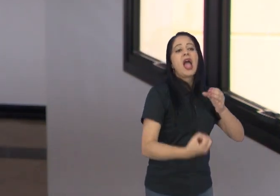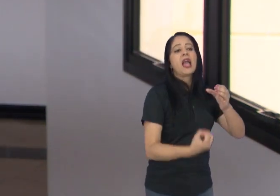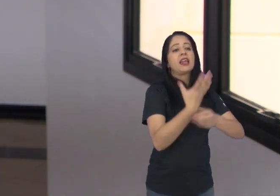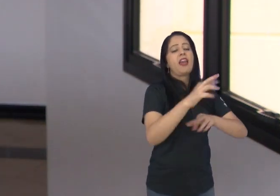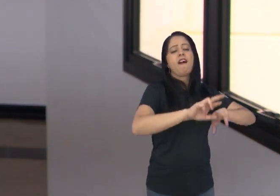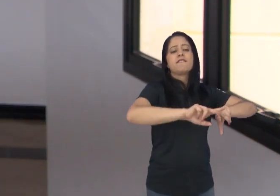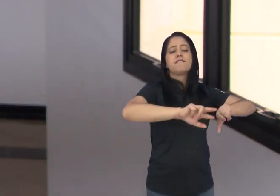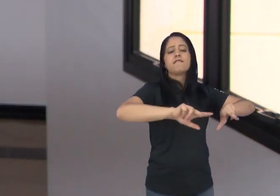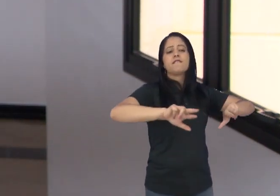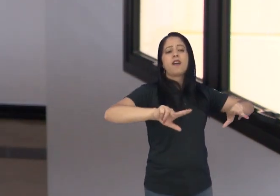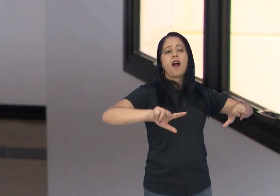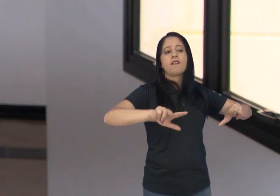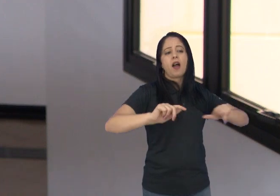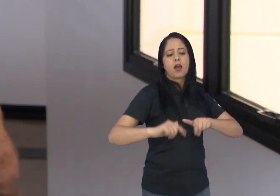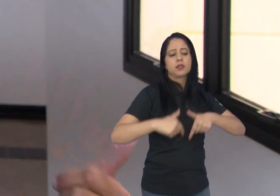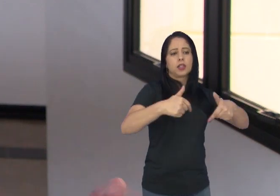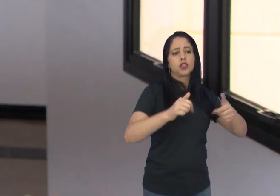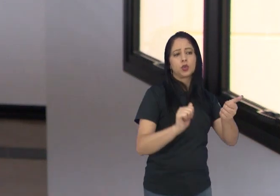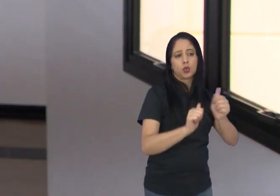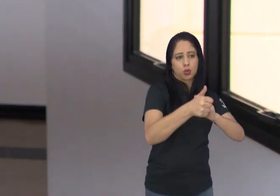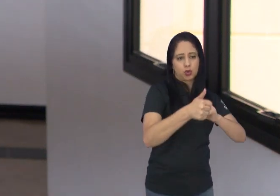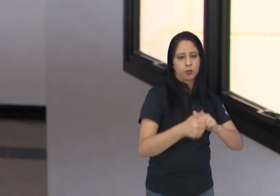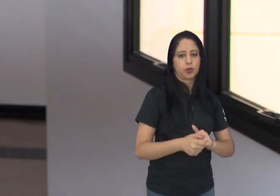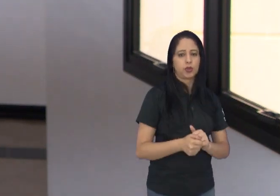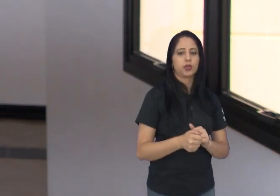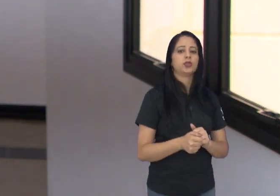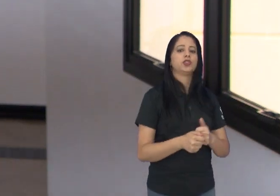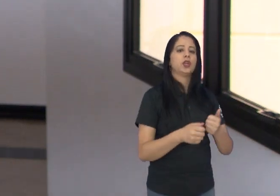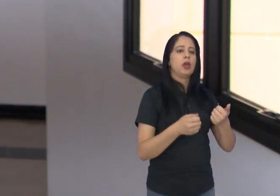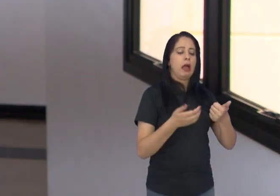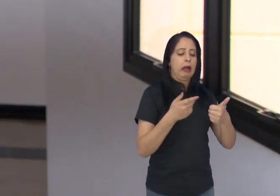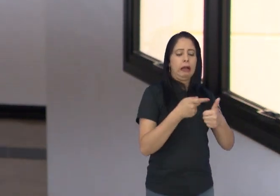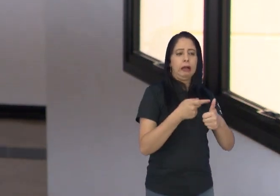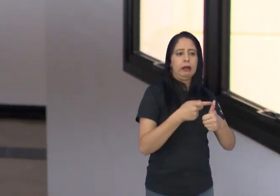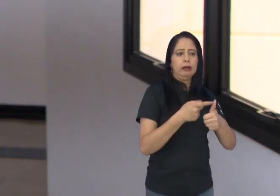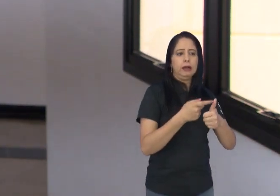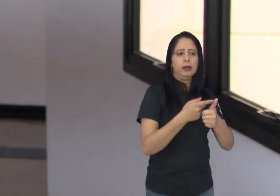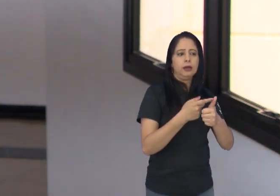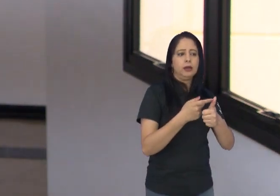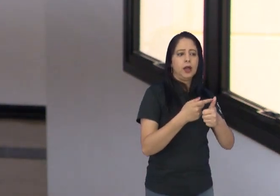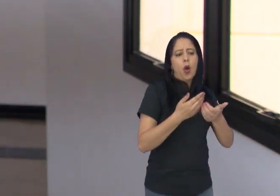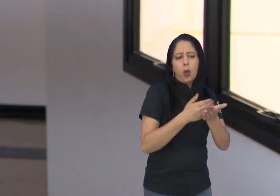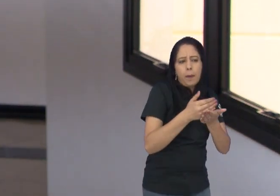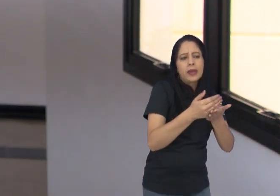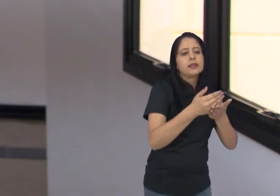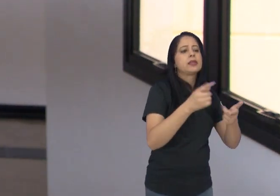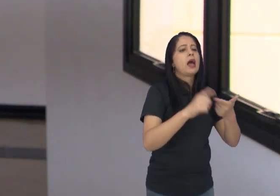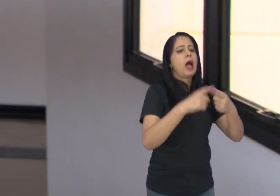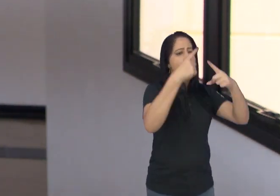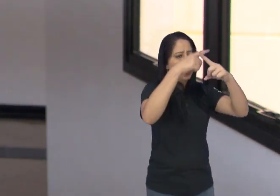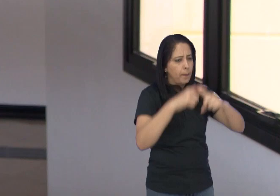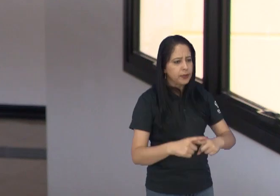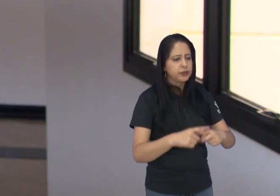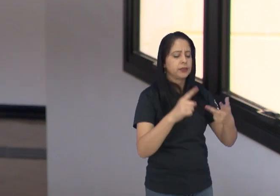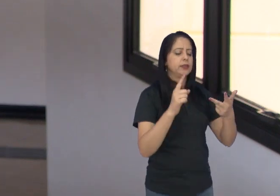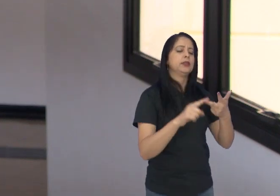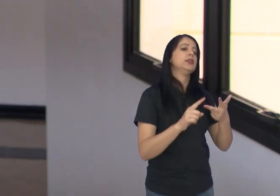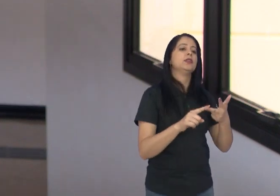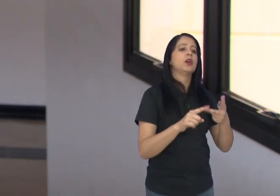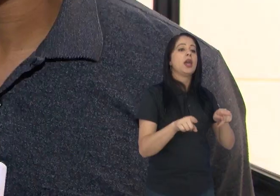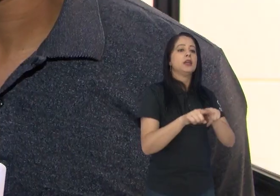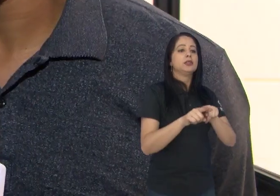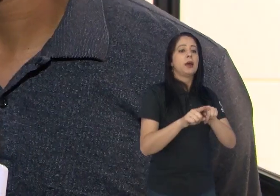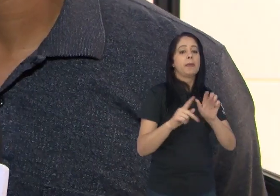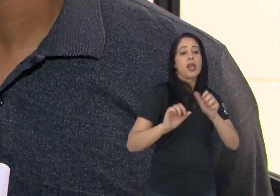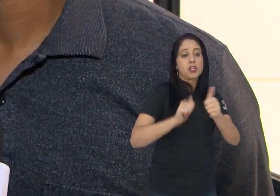projetos esportivos na nossa cidade, para todos os segmentos, para iniciação, para pré-competitiva, para competitivo e também para os